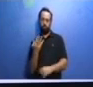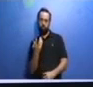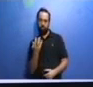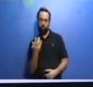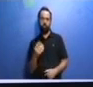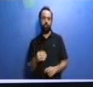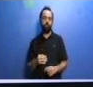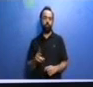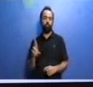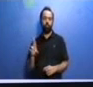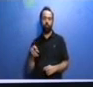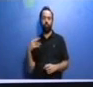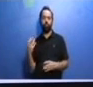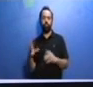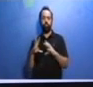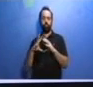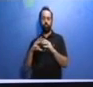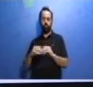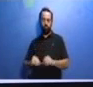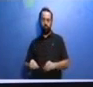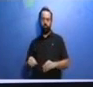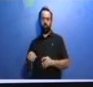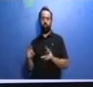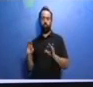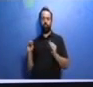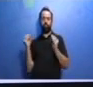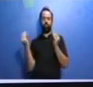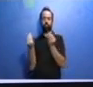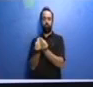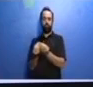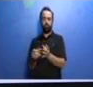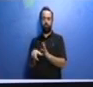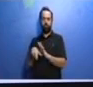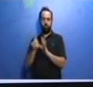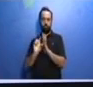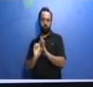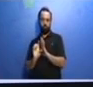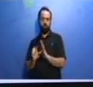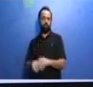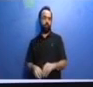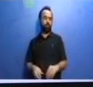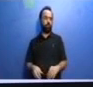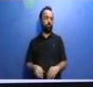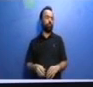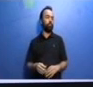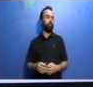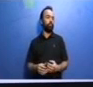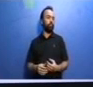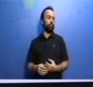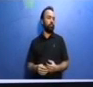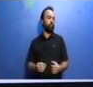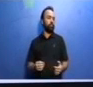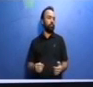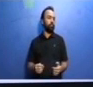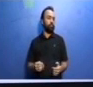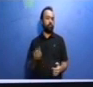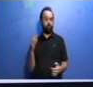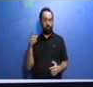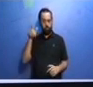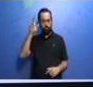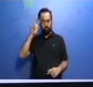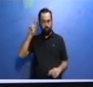chamas ou o desaparecimento das substâncias iniciais, porque formam novas substâncias.